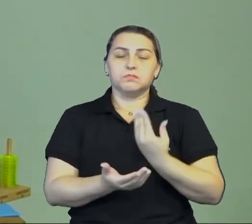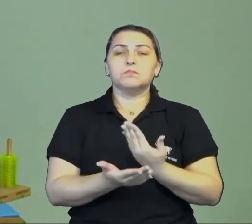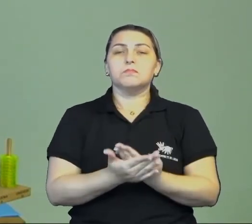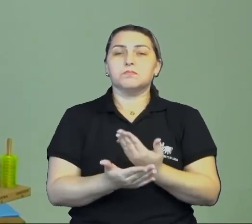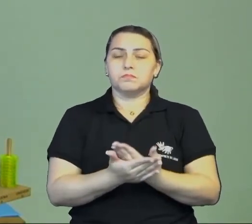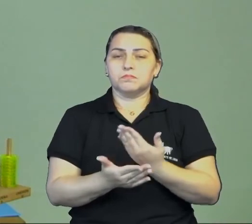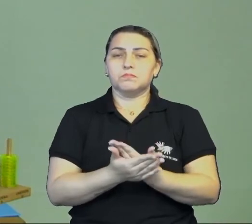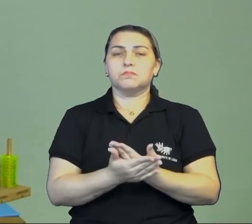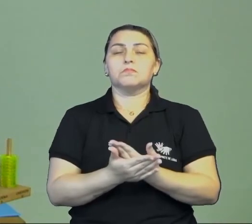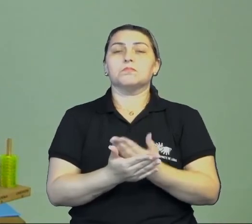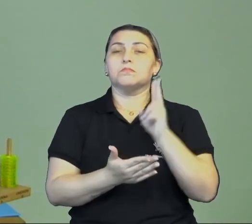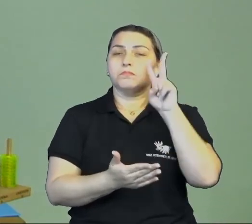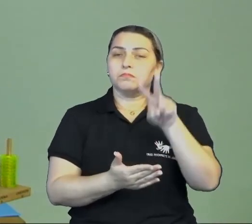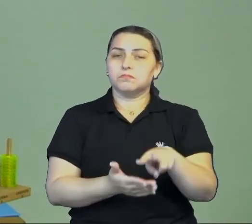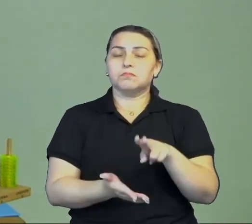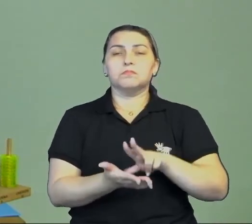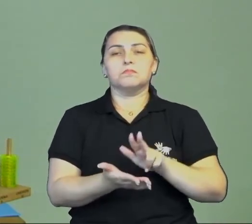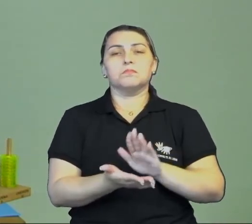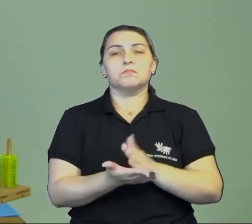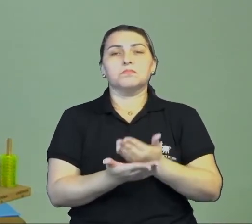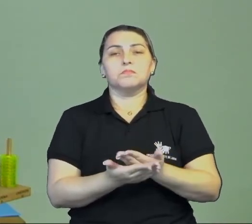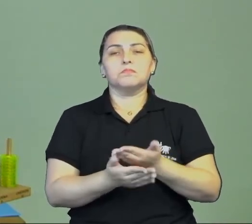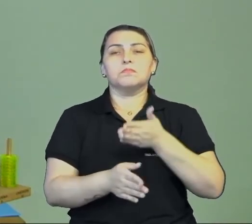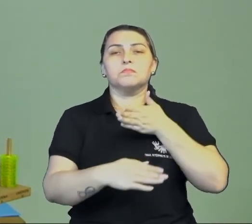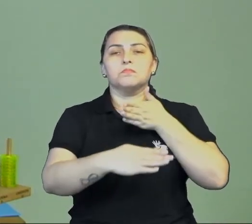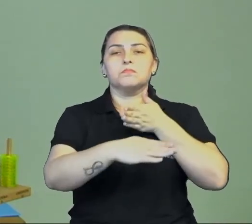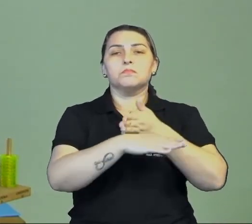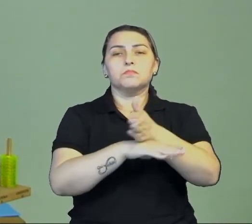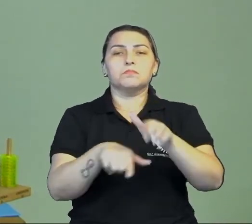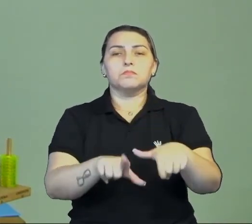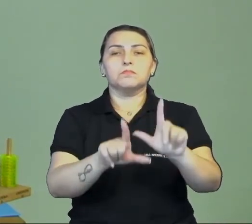e se você quer rever essa aula novamente, acesse a